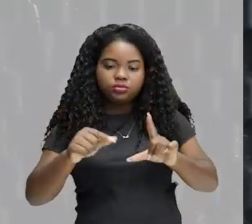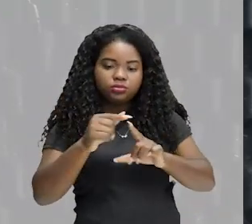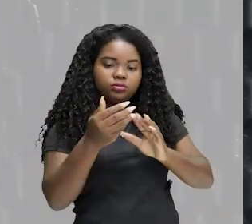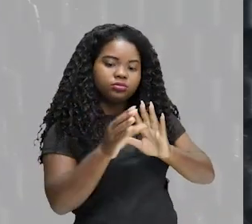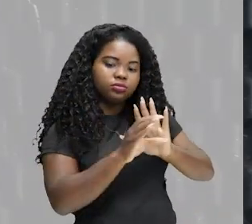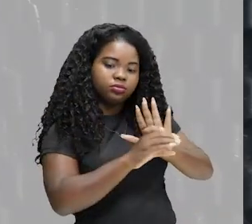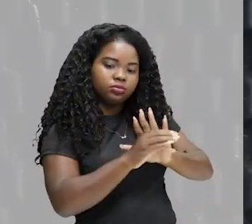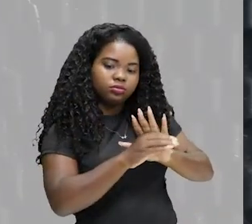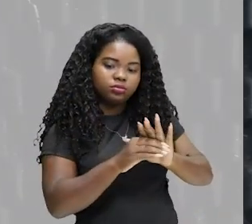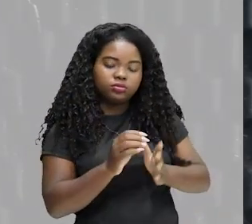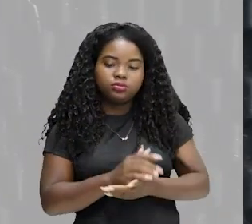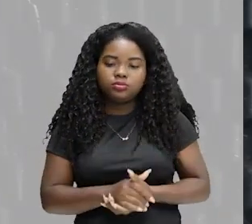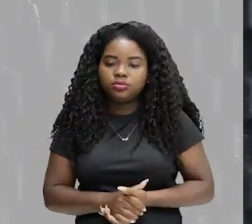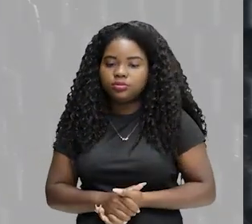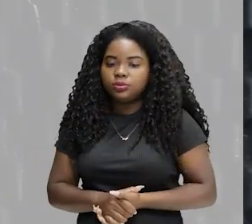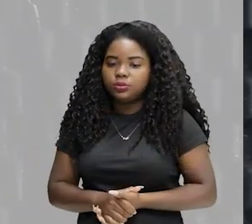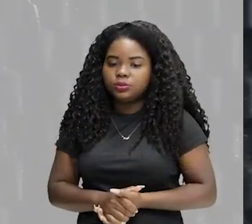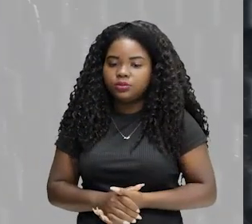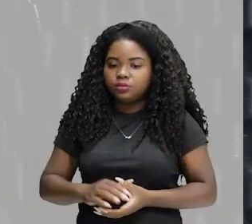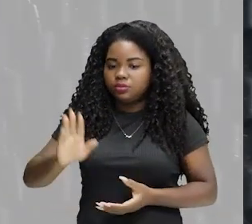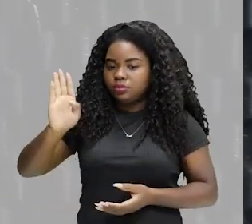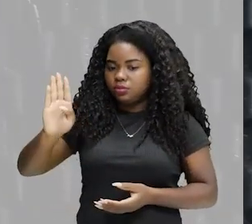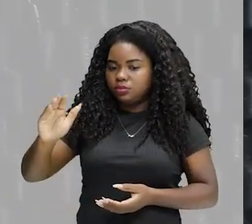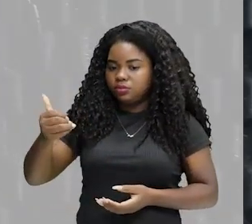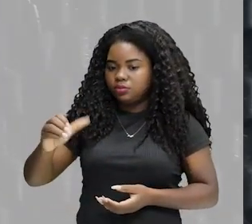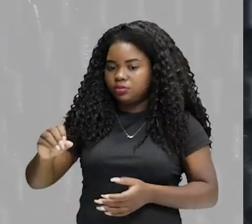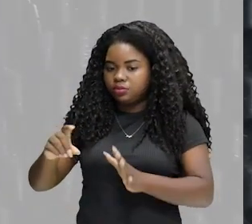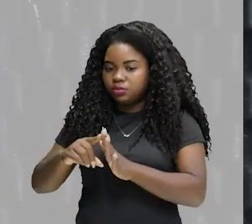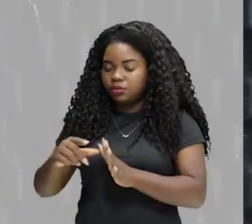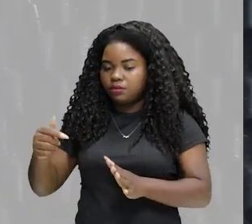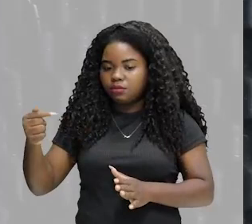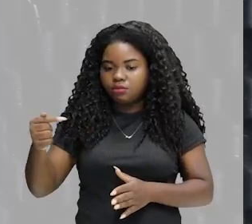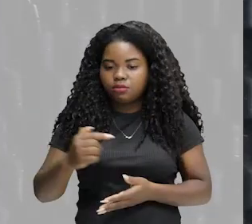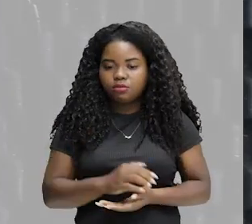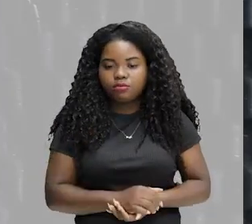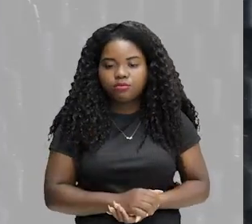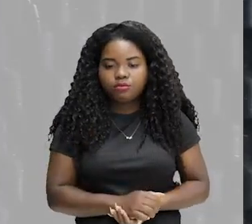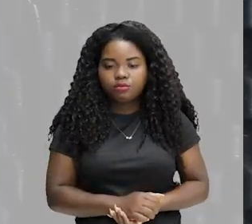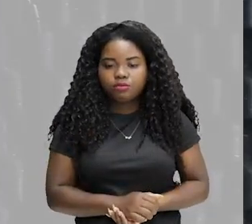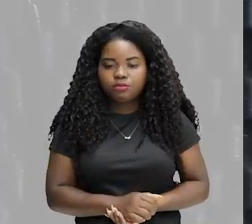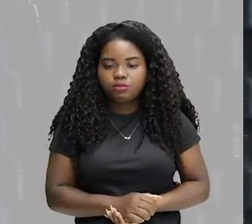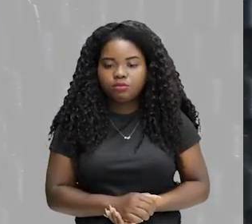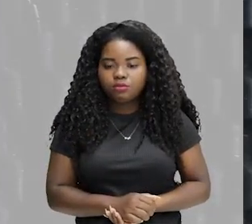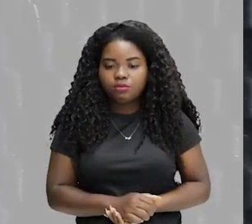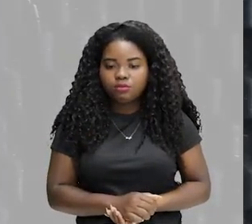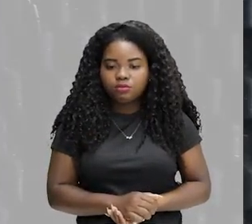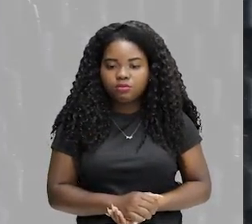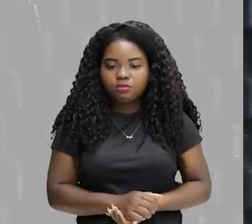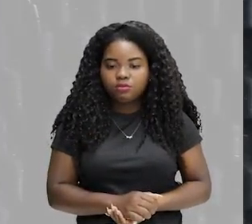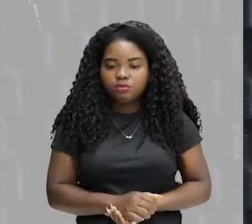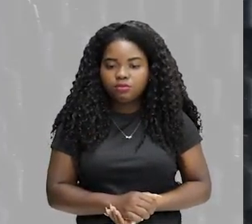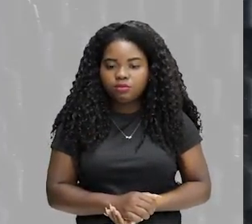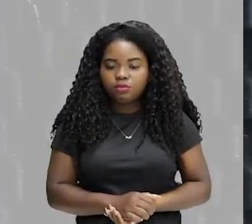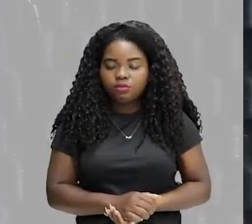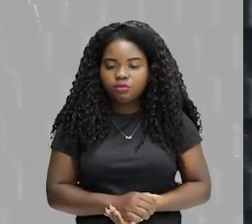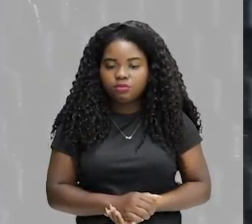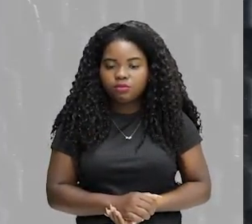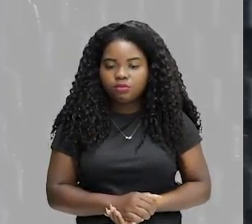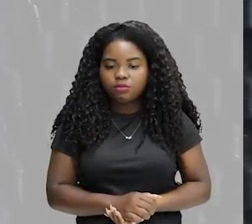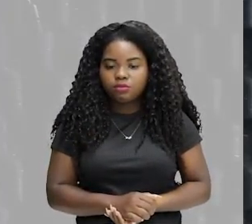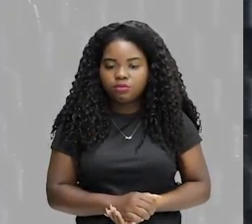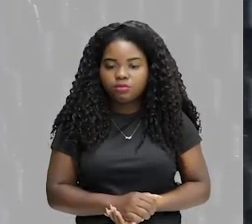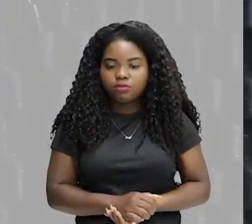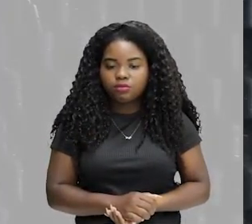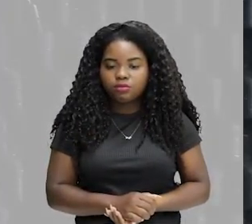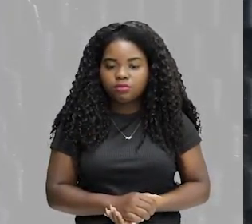Então, 10 elevado a 7,5 menor que b sobre 10 elevado a menos 7. Multiplicação em